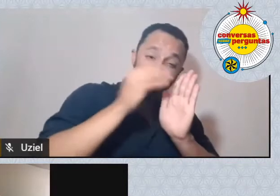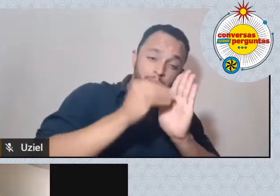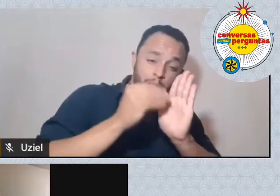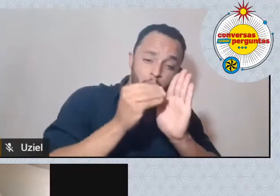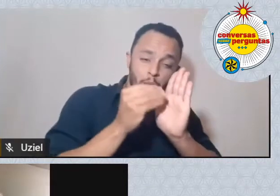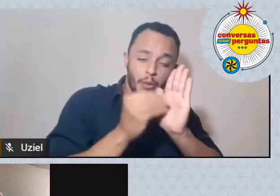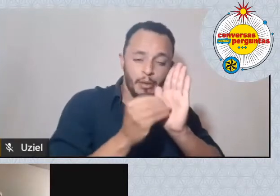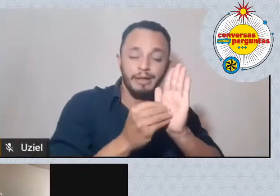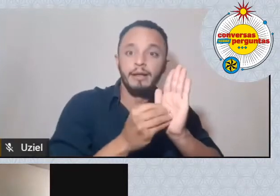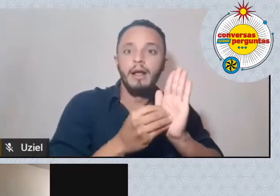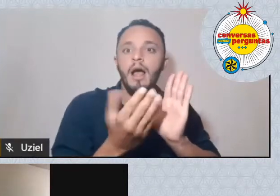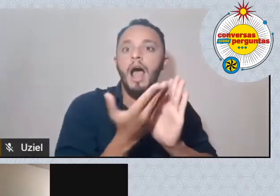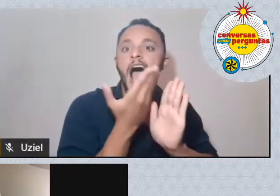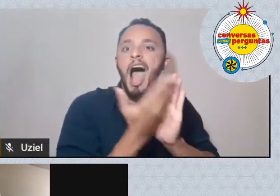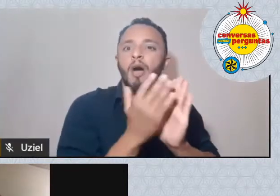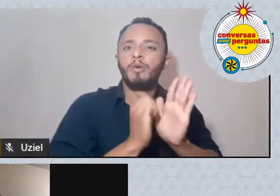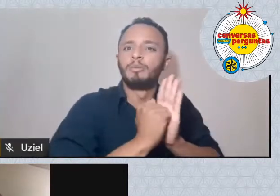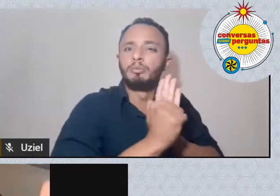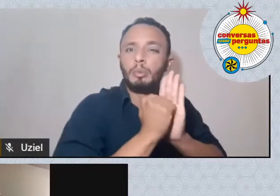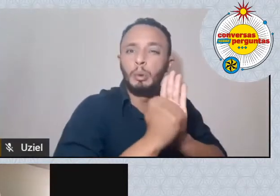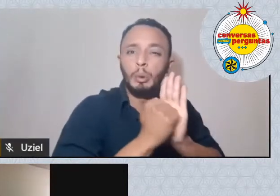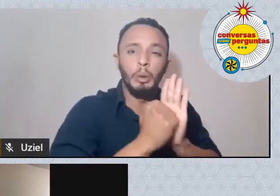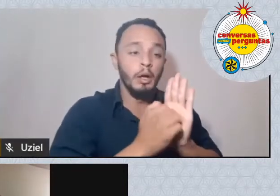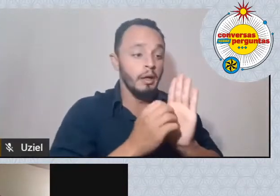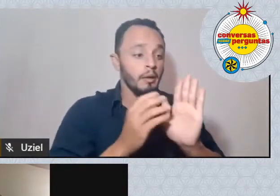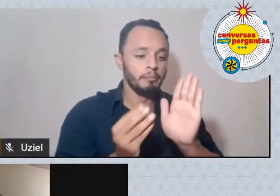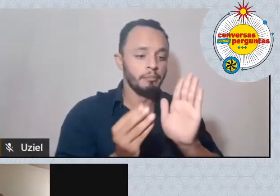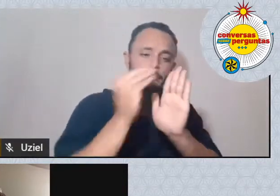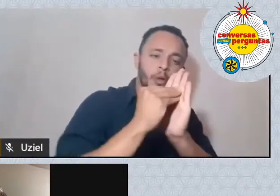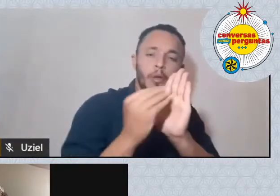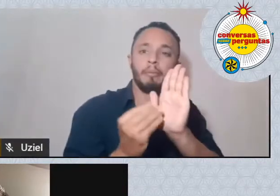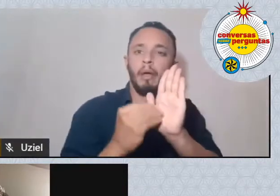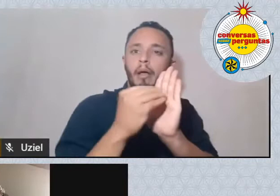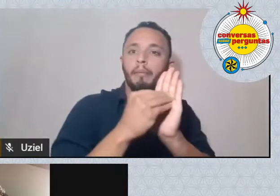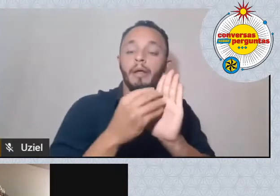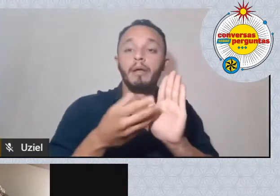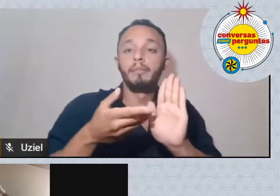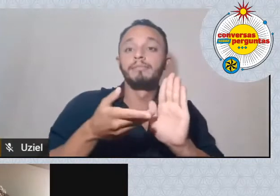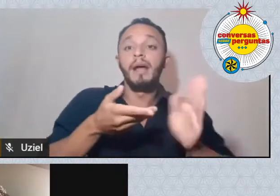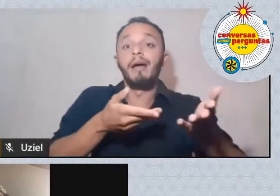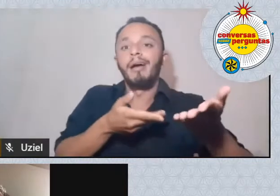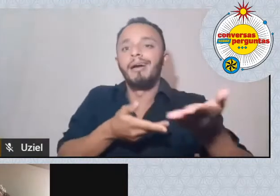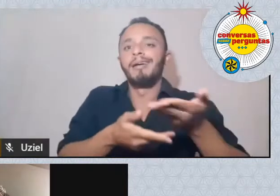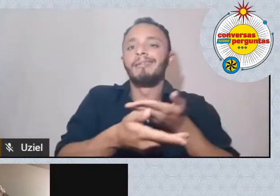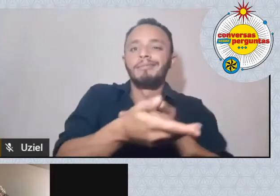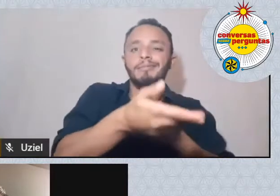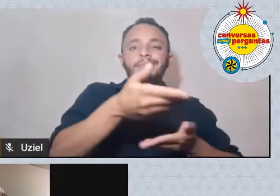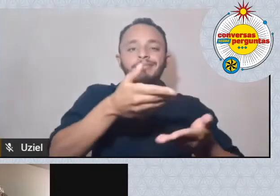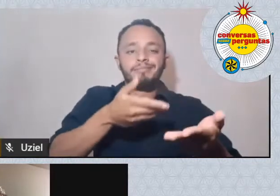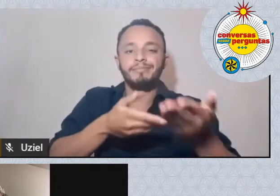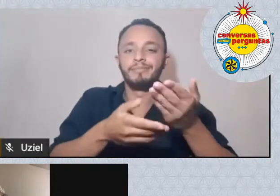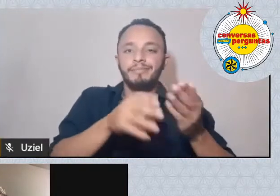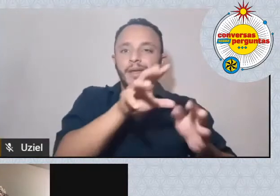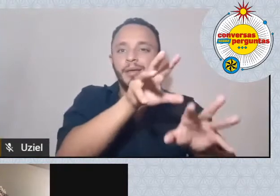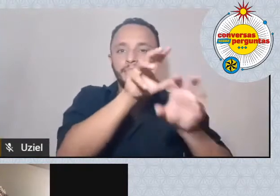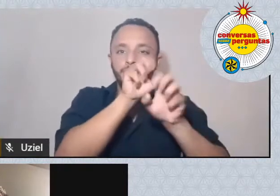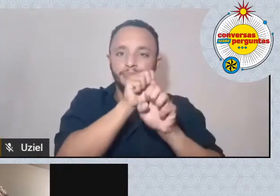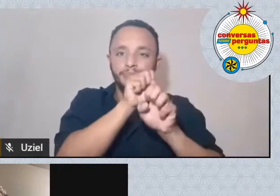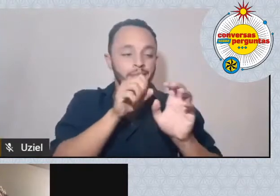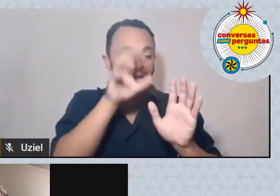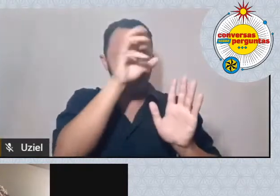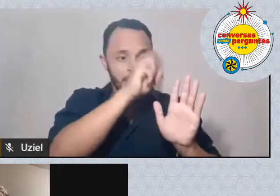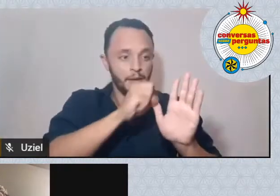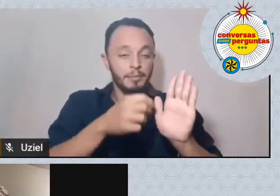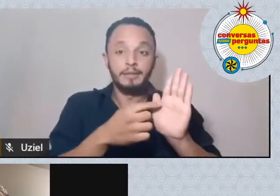apagados em cima dos outros, para que a cultura pudesse se renovar, né? A gente sempre lê linhas